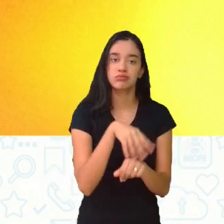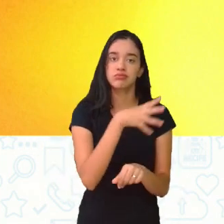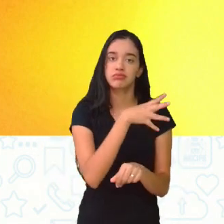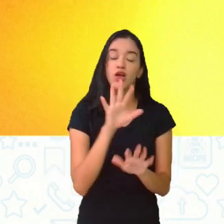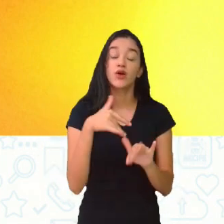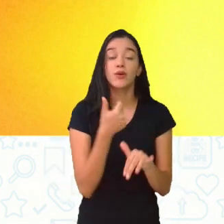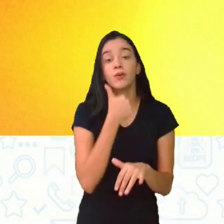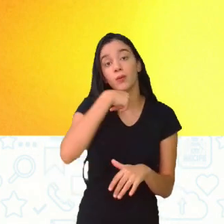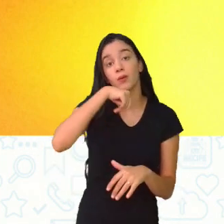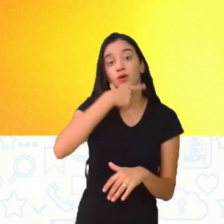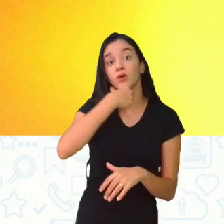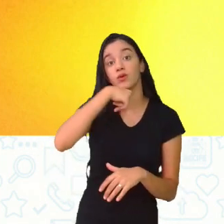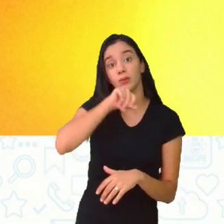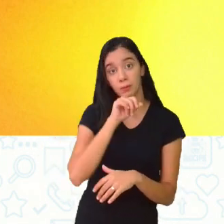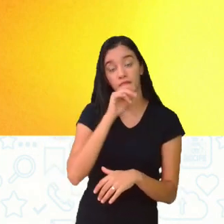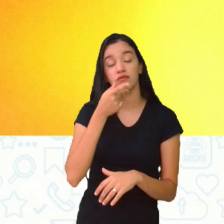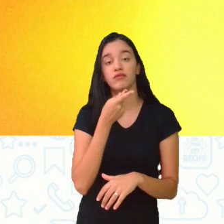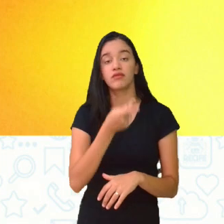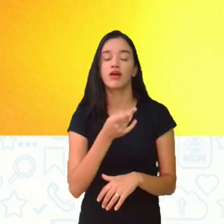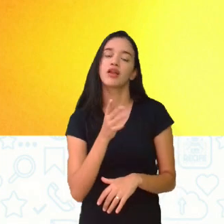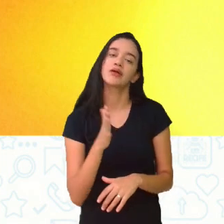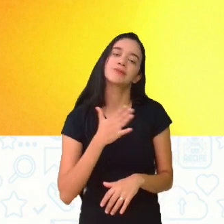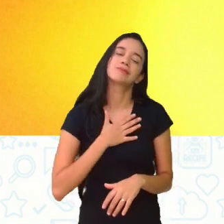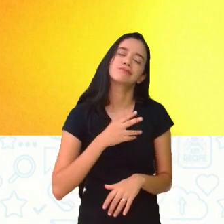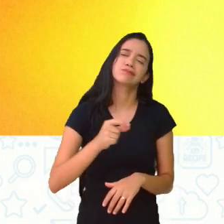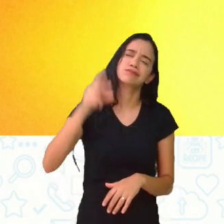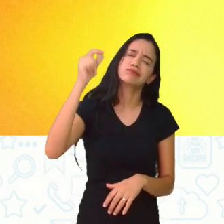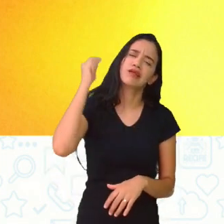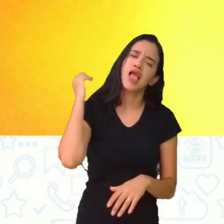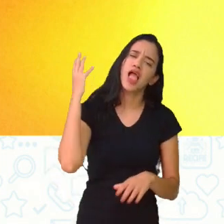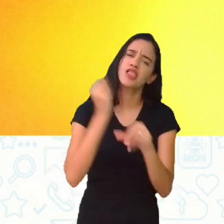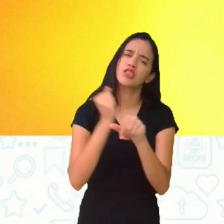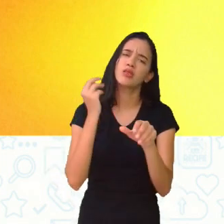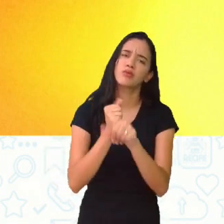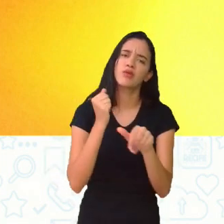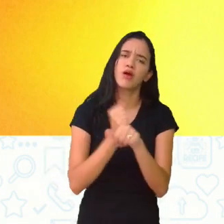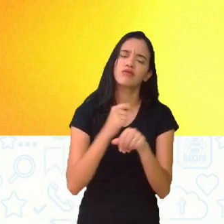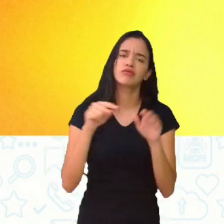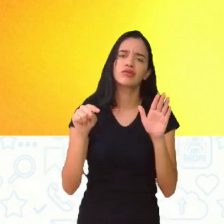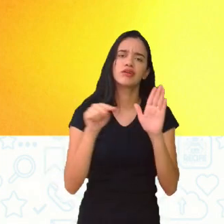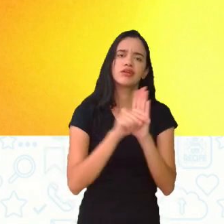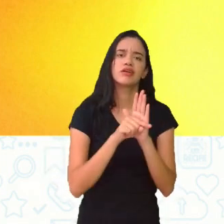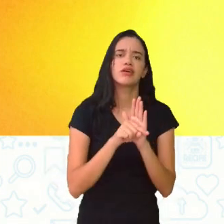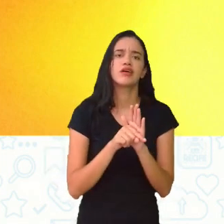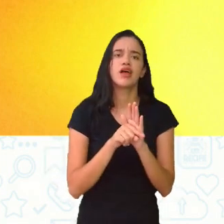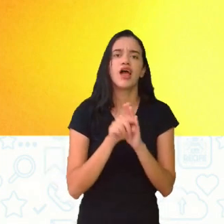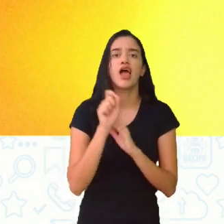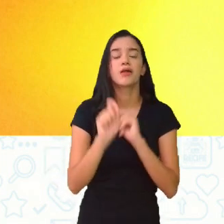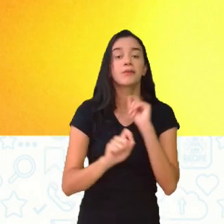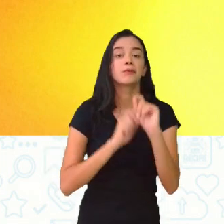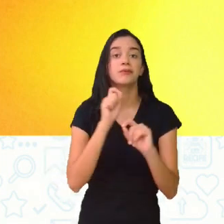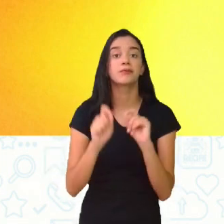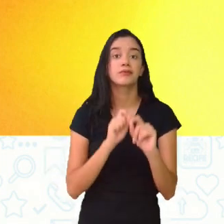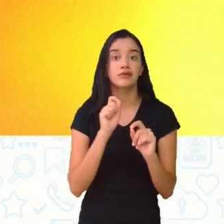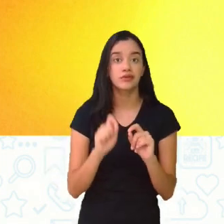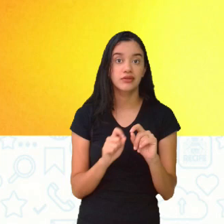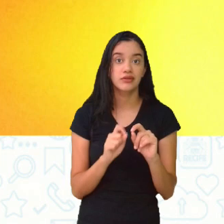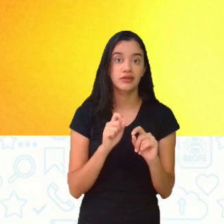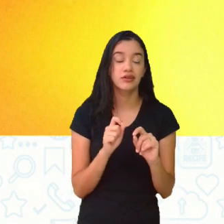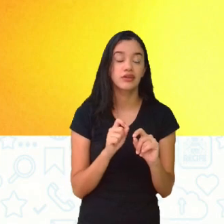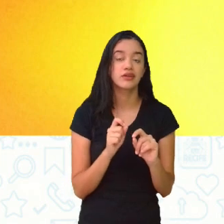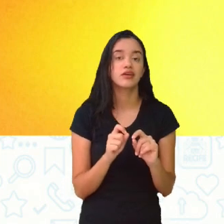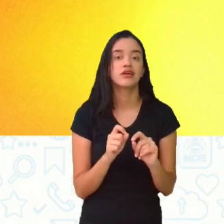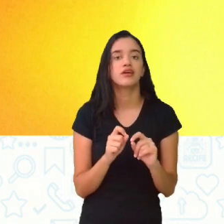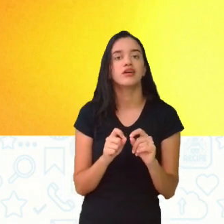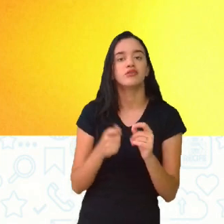pai fala, na minha época, as notas baixas eram punidas com uma boa disciplina, comenta o